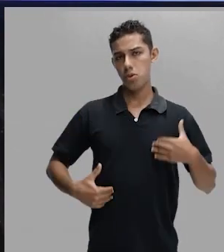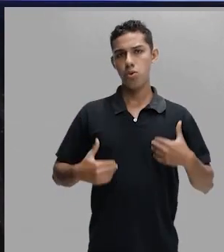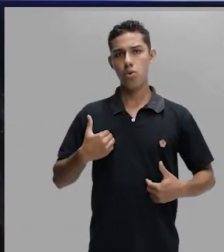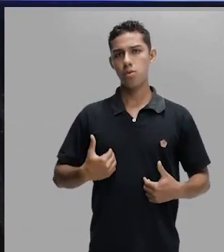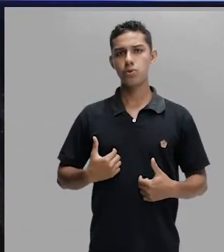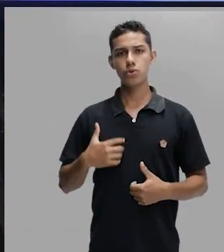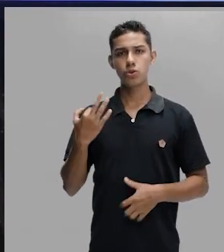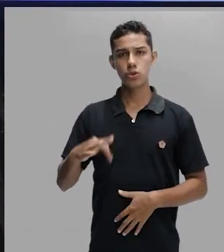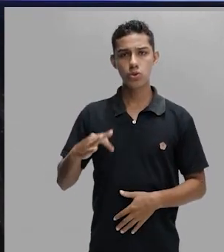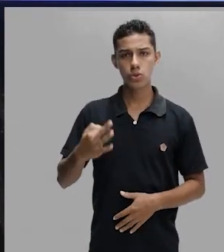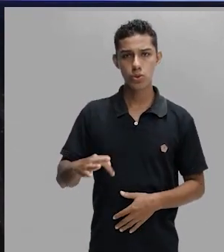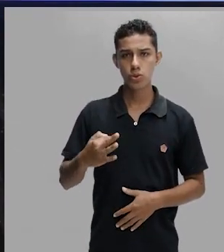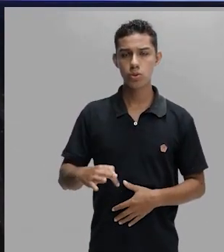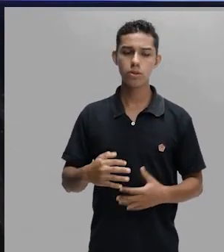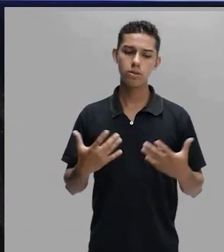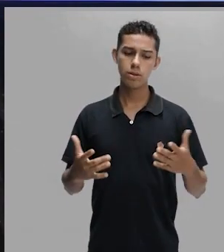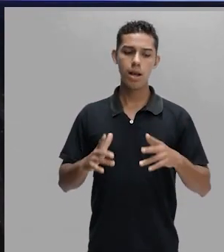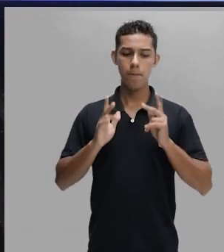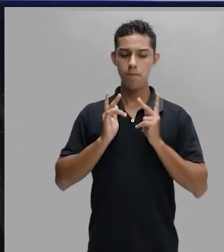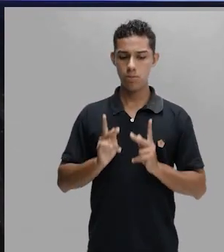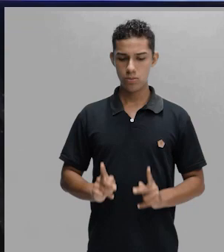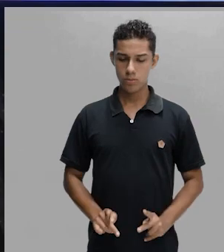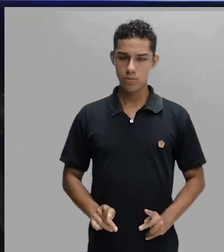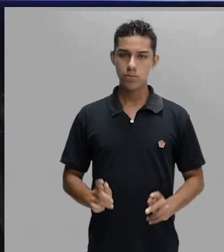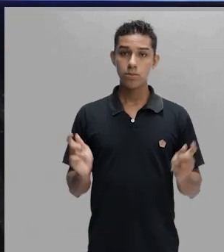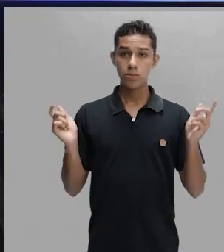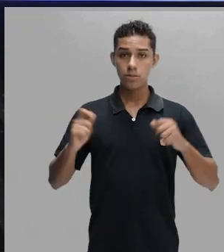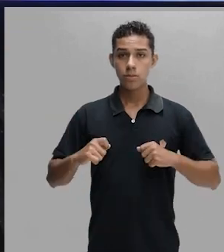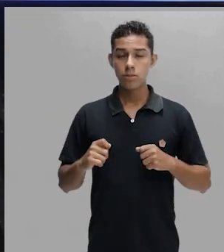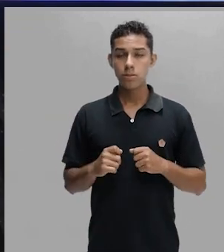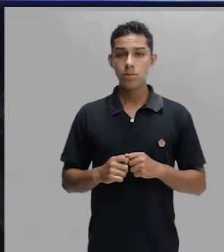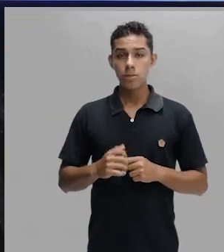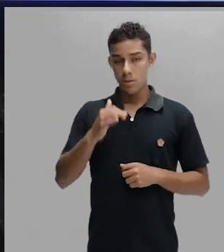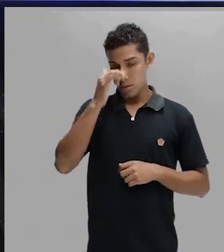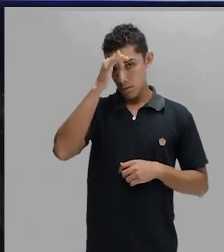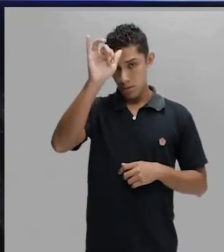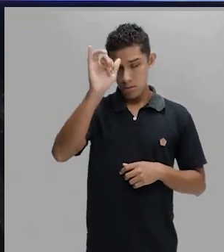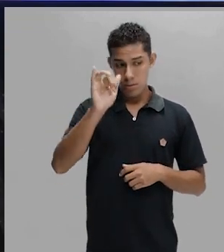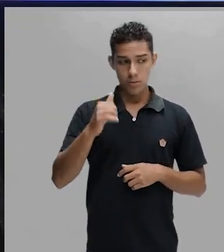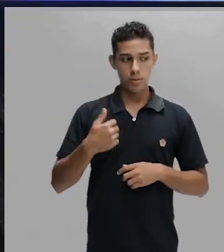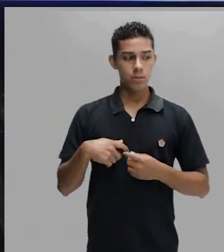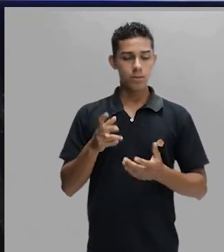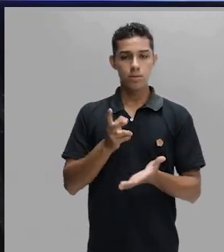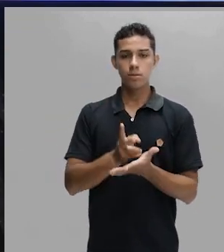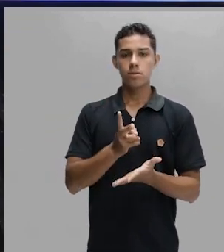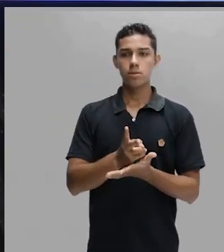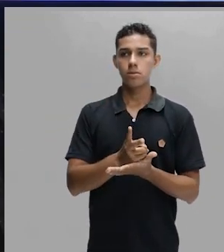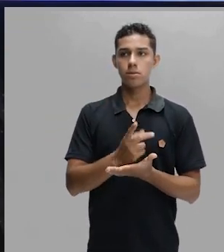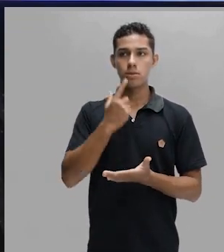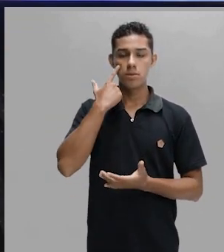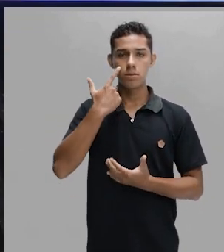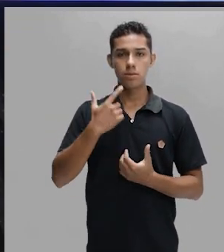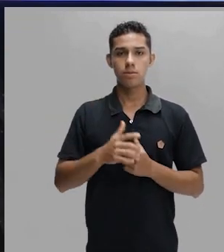certo? Então, a questão da postura, a gente tem que sempre evitar sobrecarregar. A gente